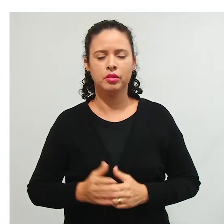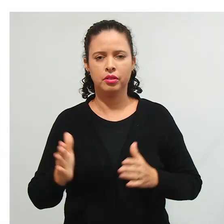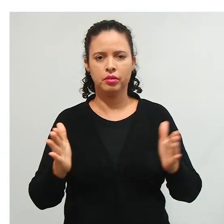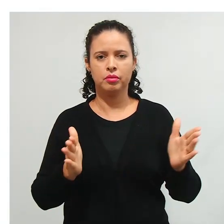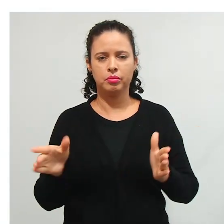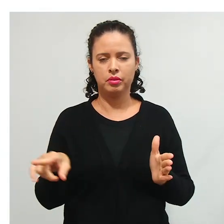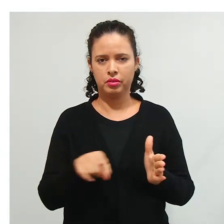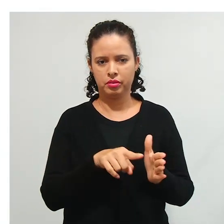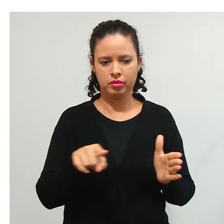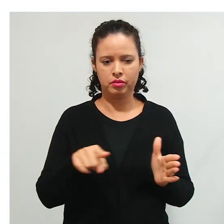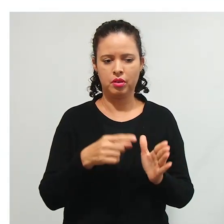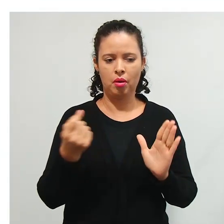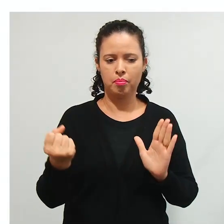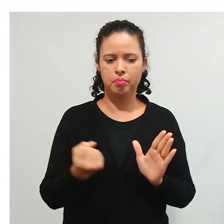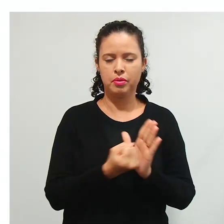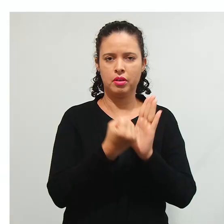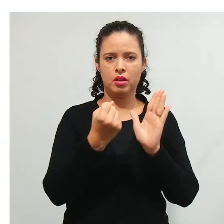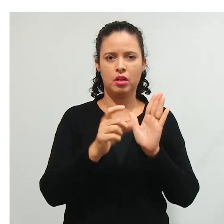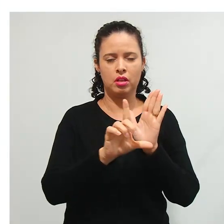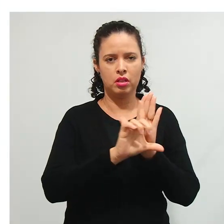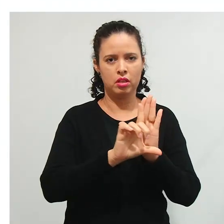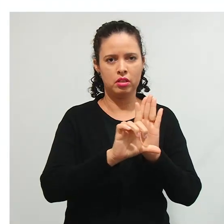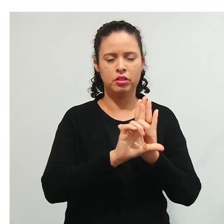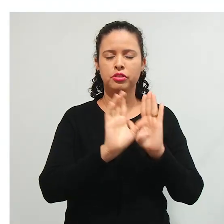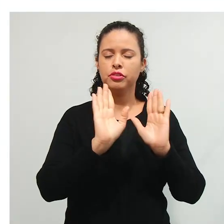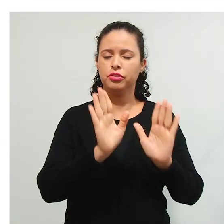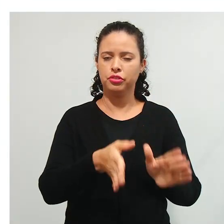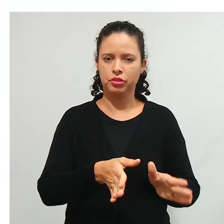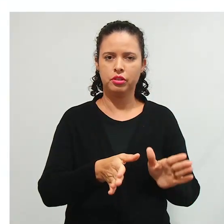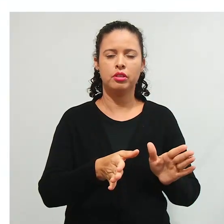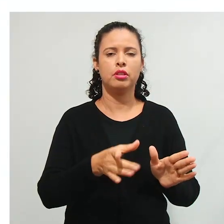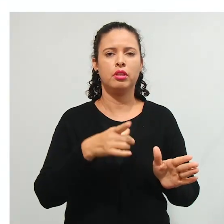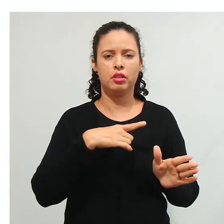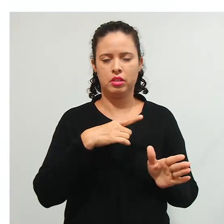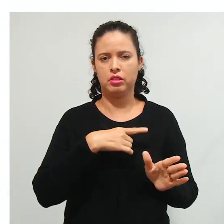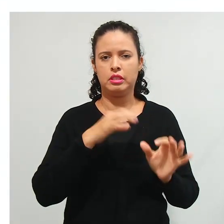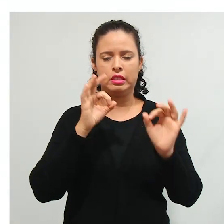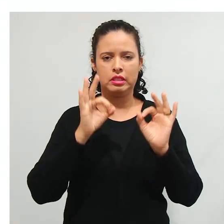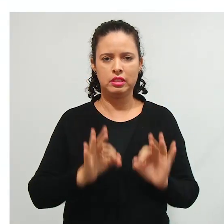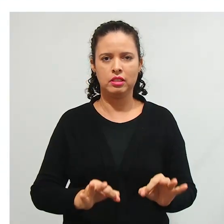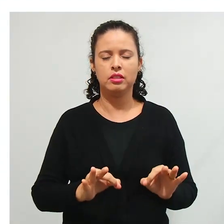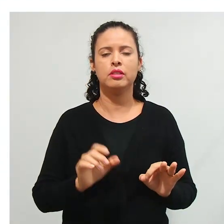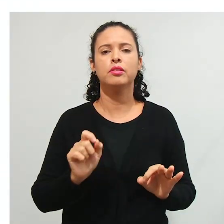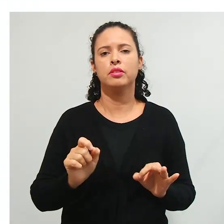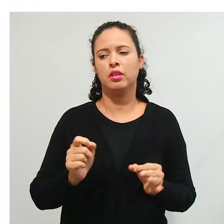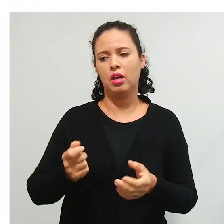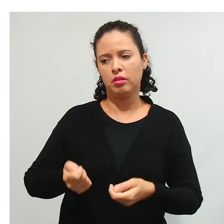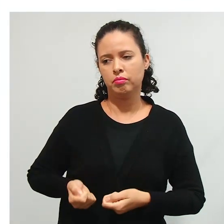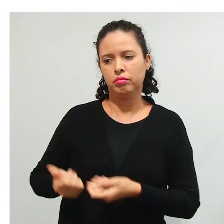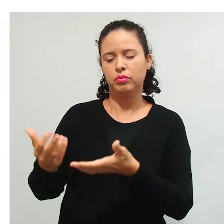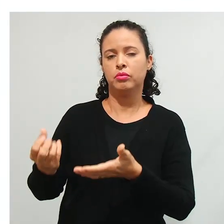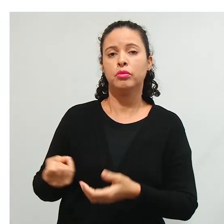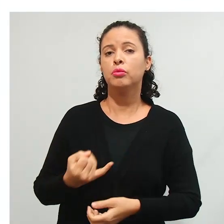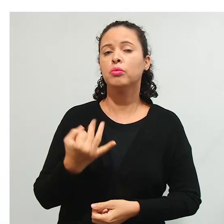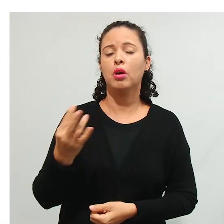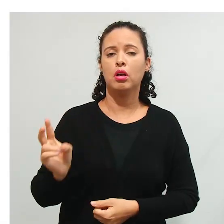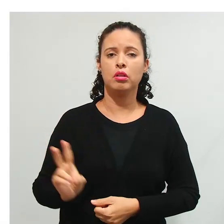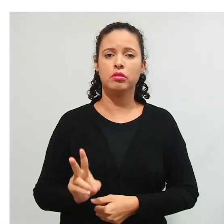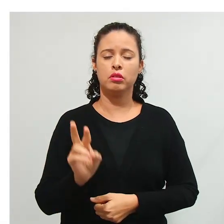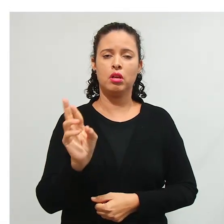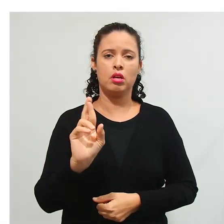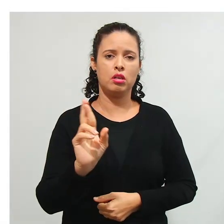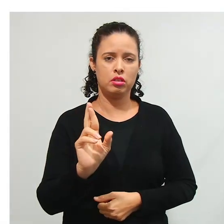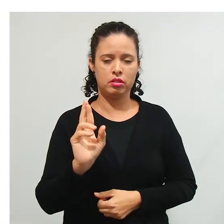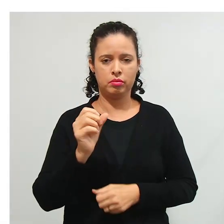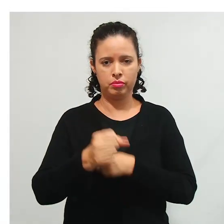ele sanciona essa lei, já está fixada a despesa para o